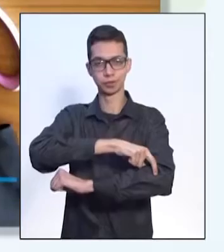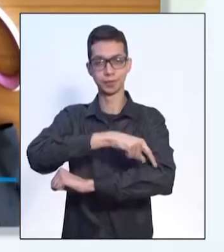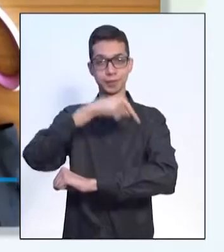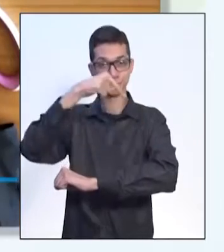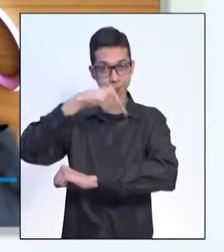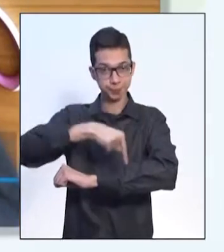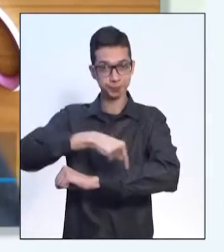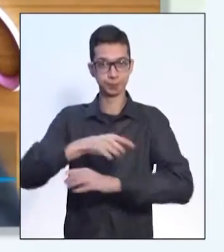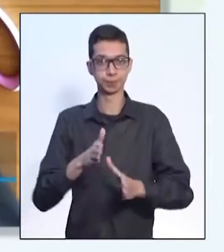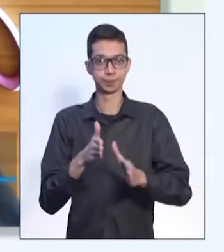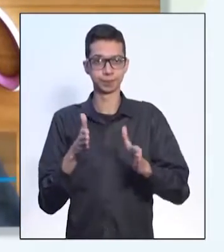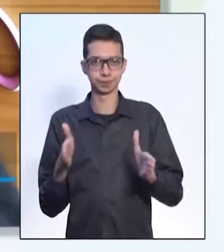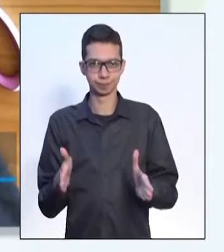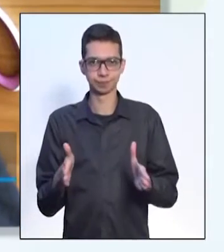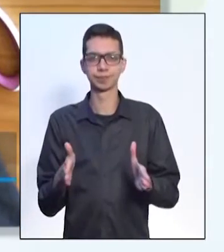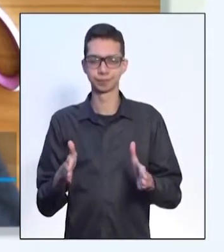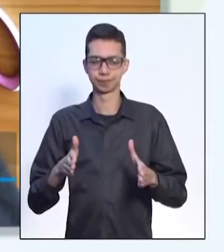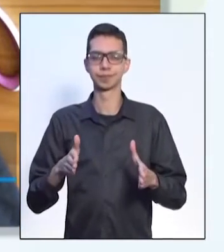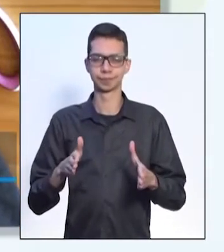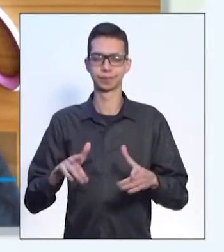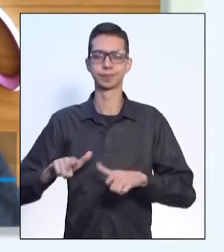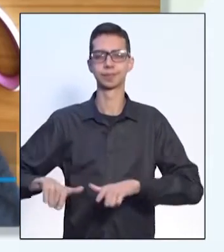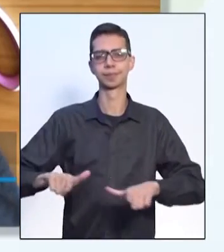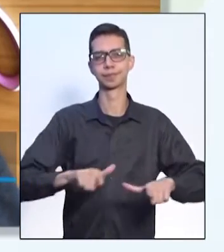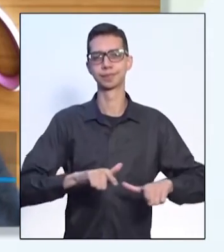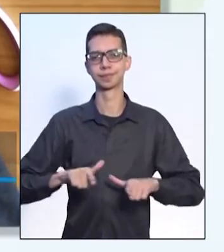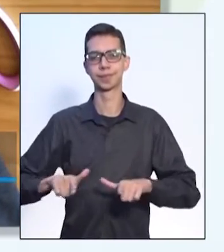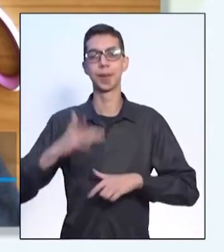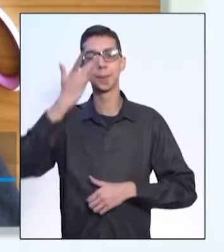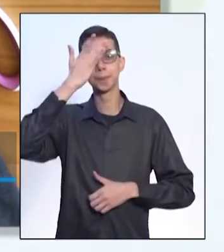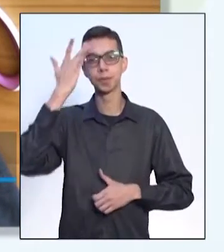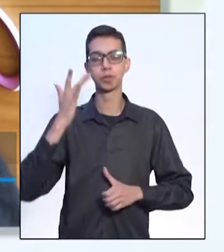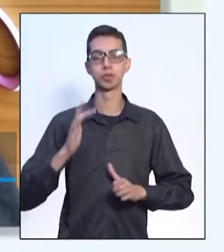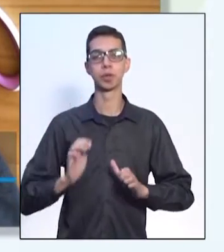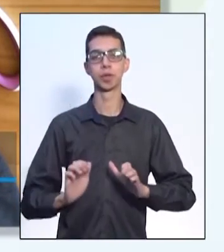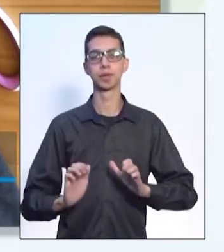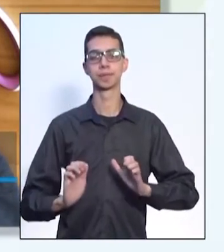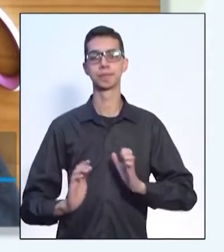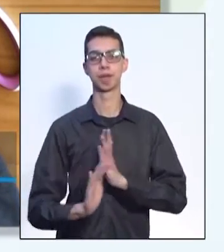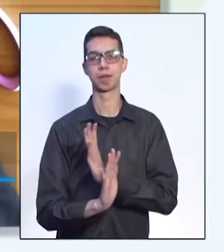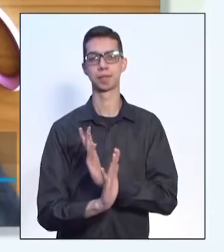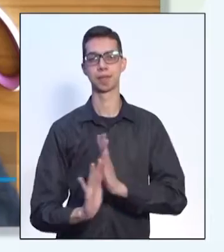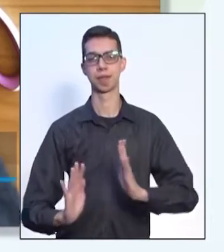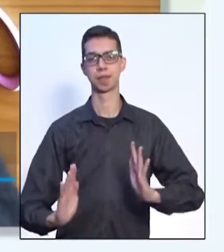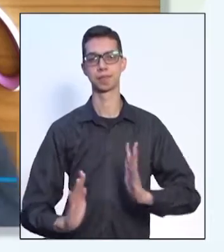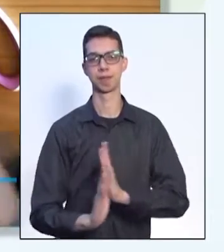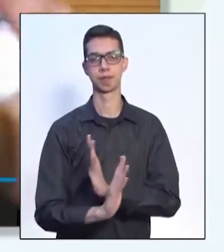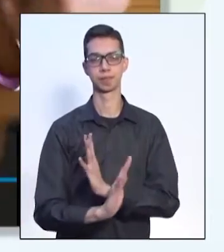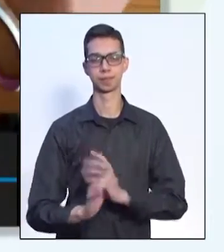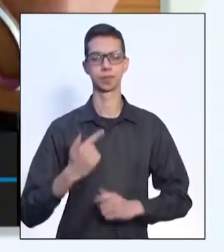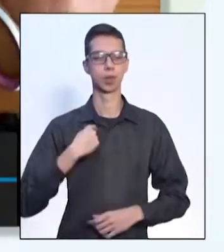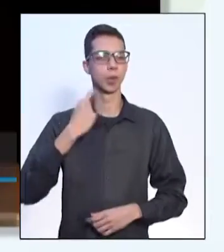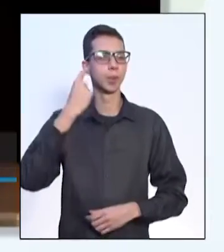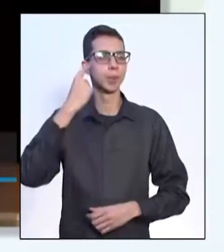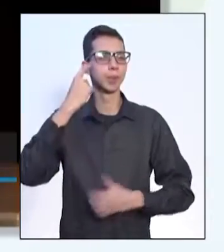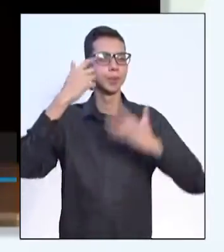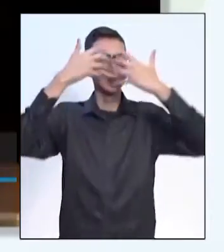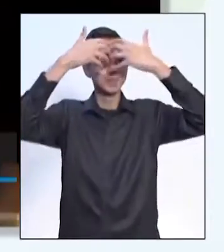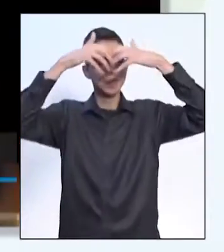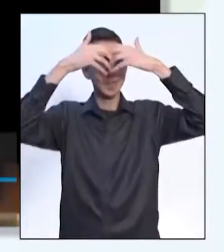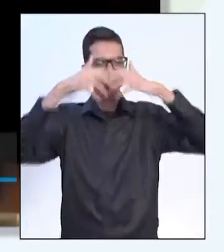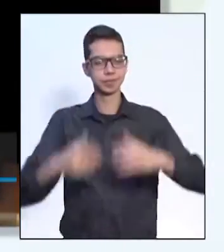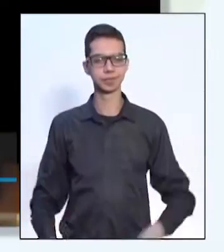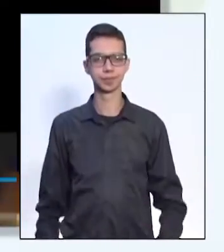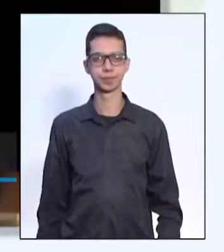Então, vamos aqui, vou grudar essas pessoinhas no calçadão. E para vocês,